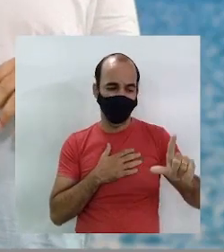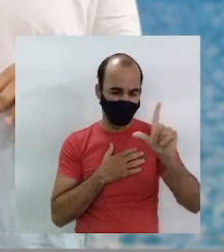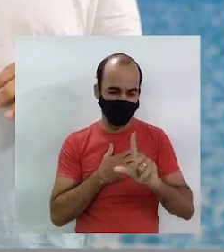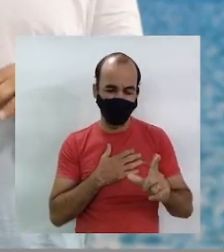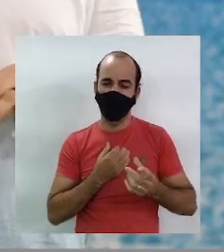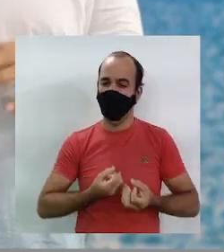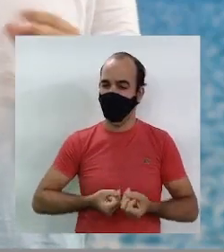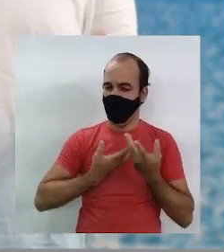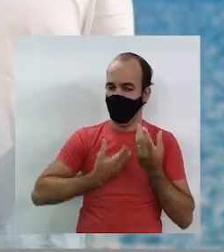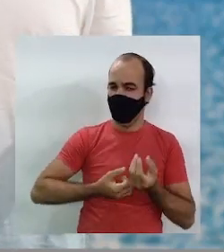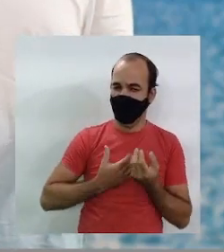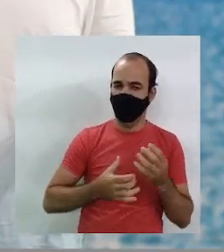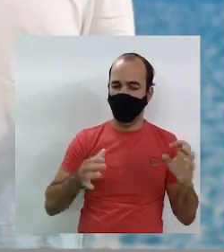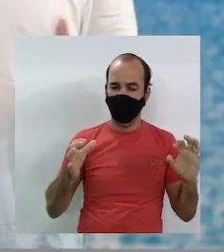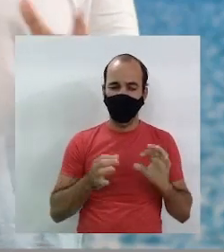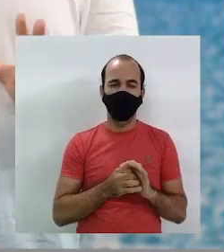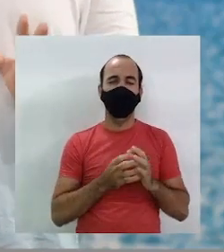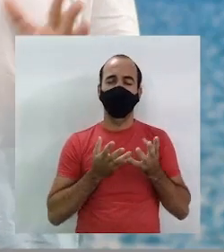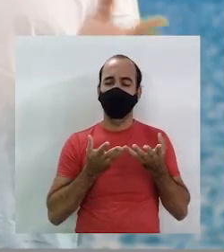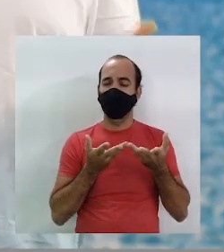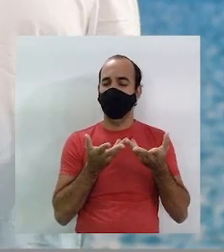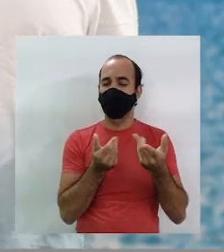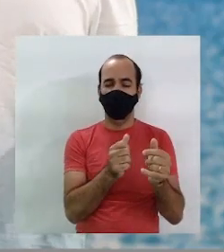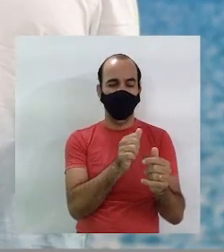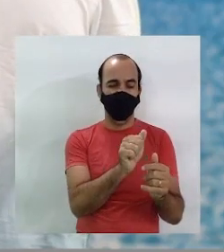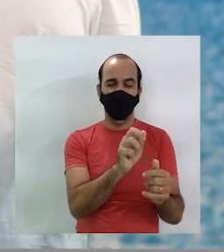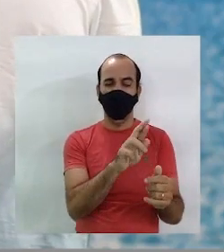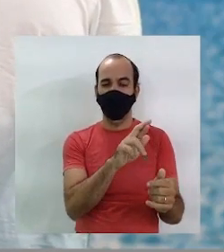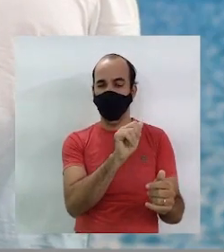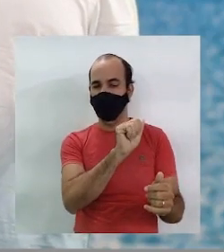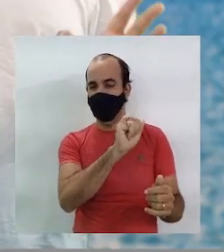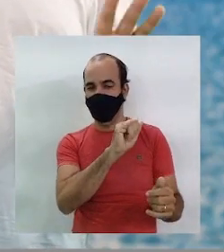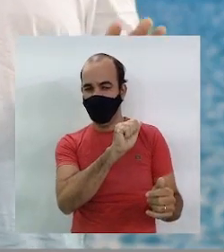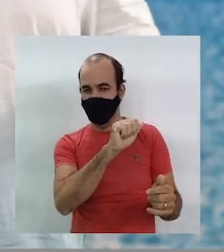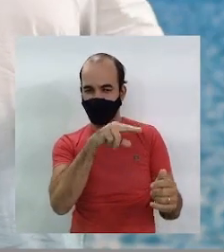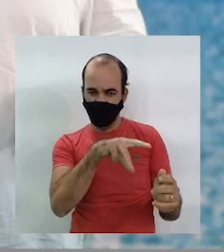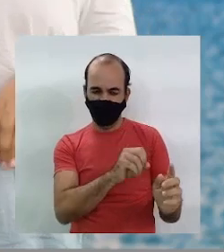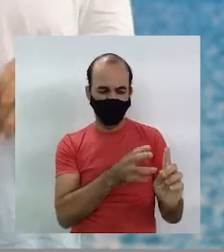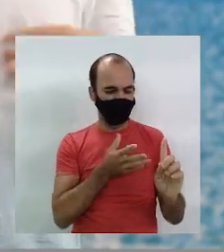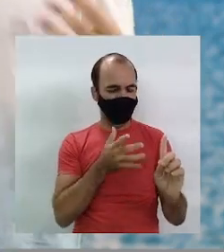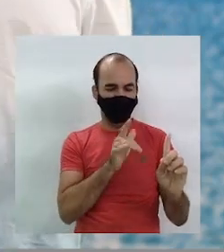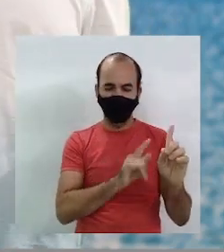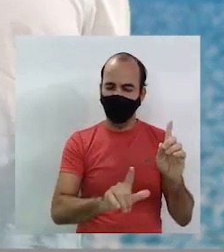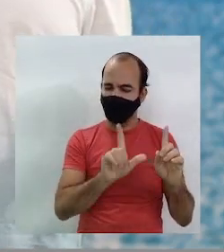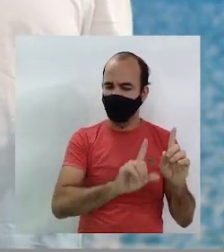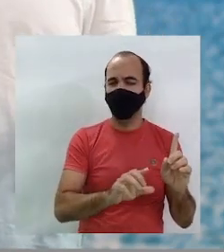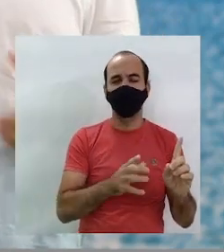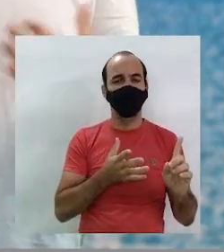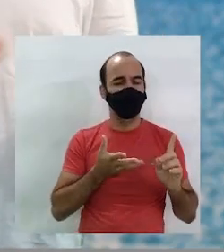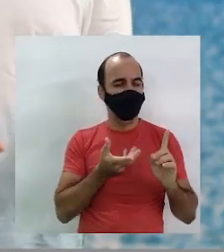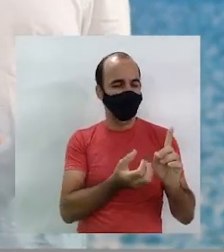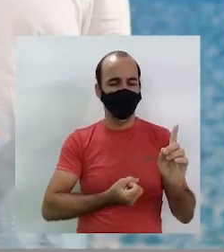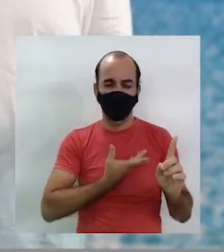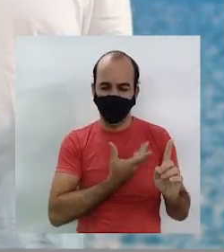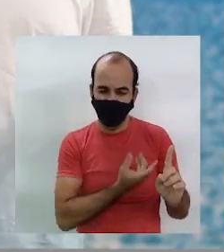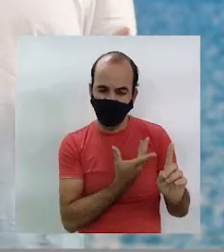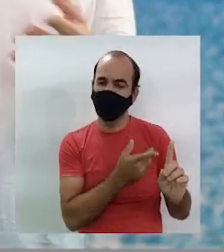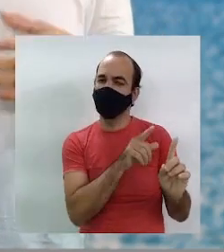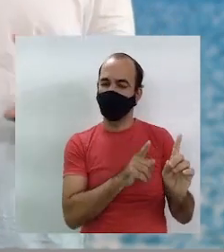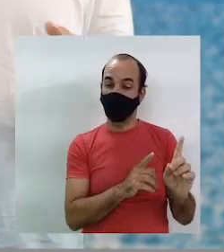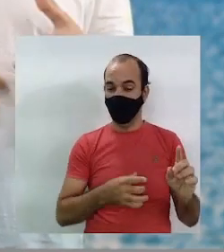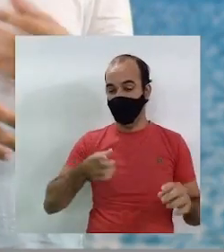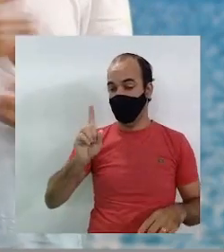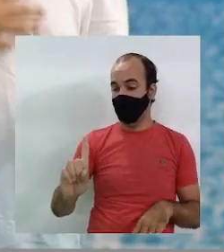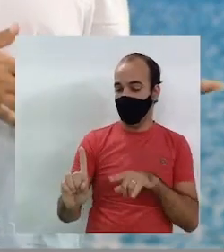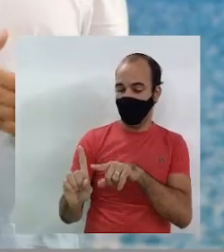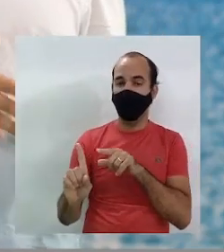também das artes de forma geral. Francisco Brenan, por sua vez, ele era apaixonado pela pintura, por conta